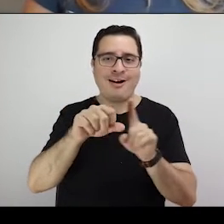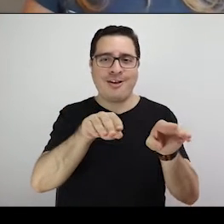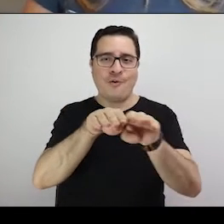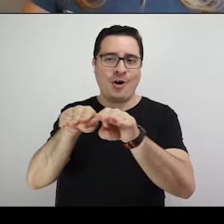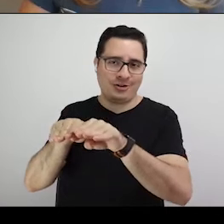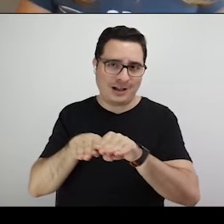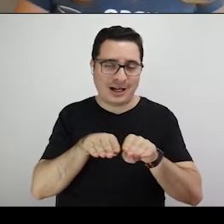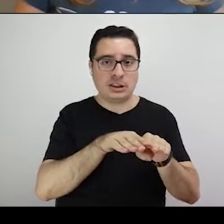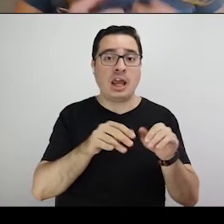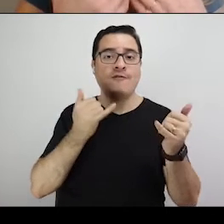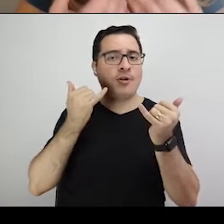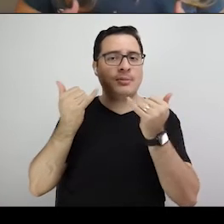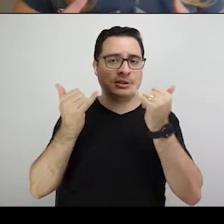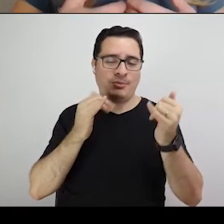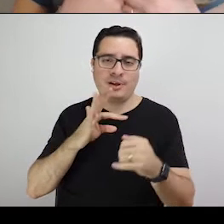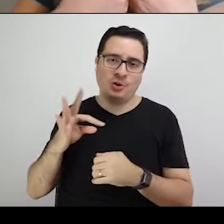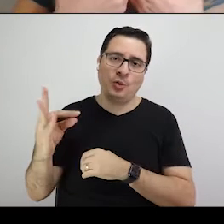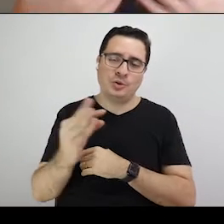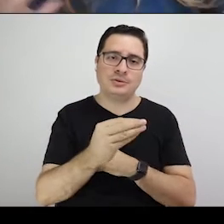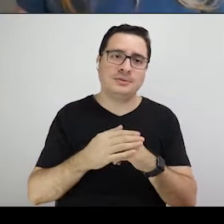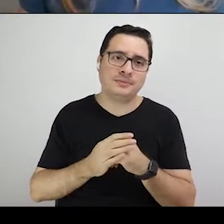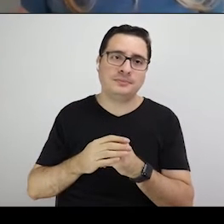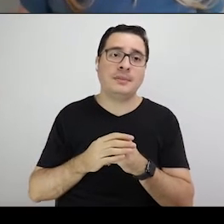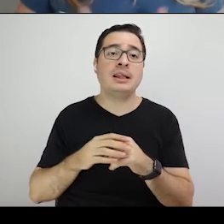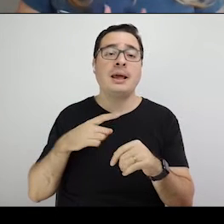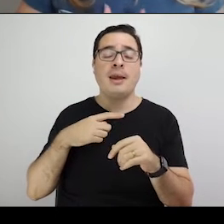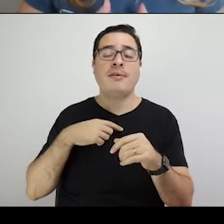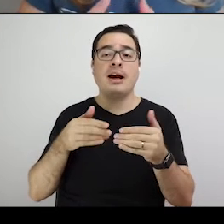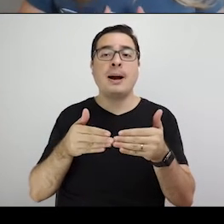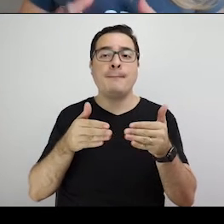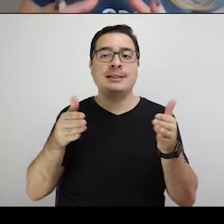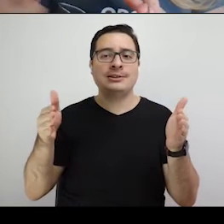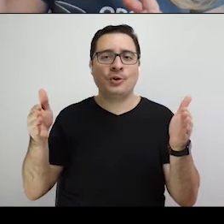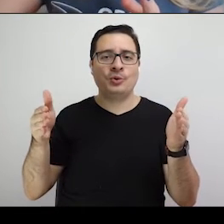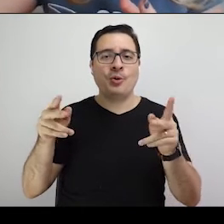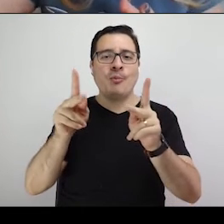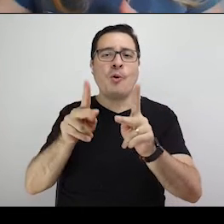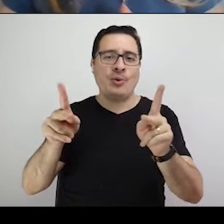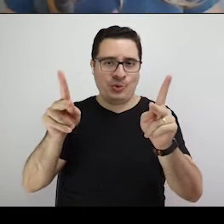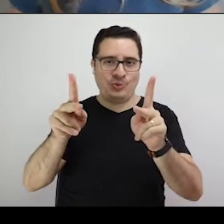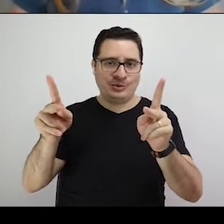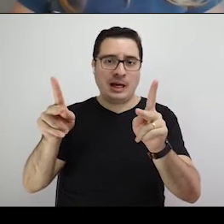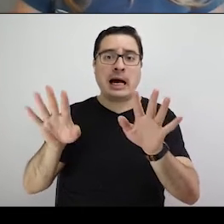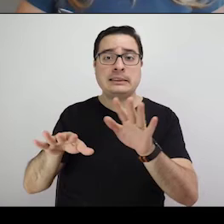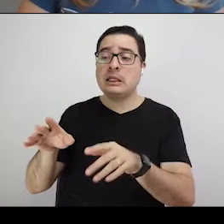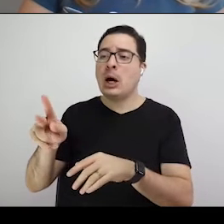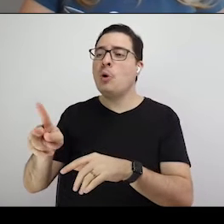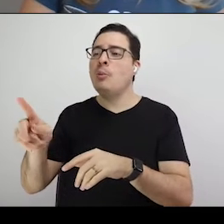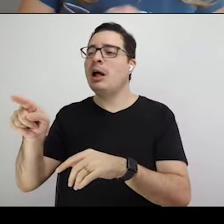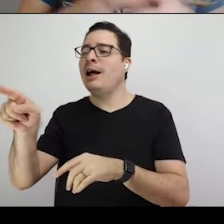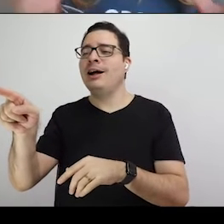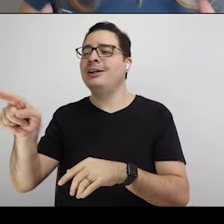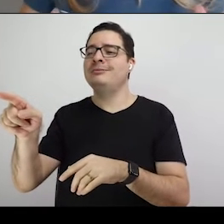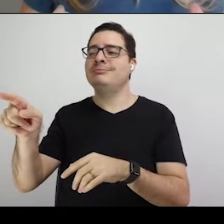para todos, você vai fazer ampliação do seu público, né? Então, aquele público ele não é